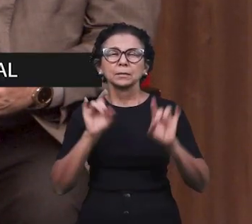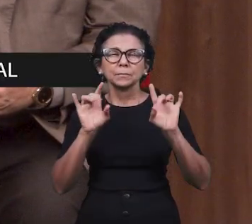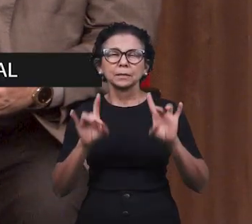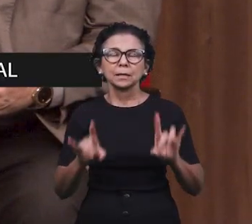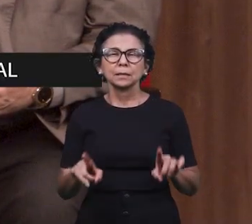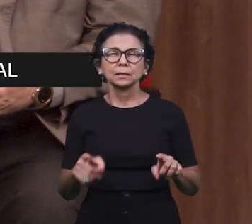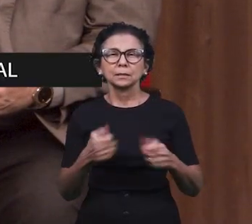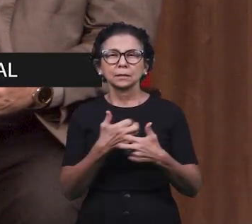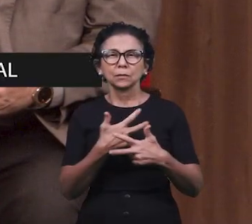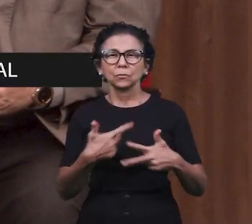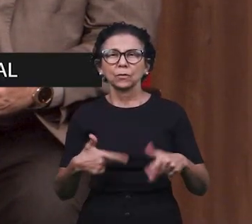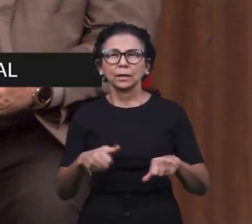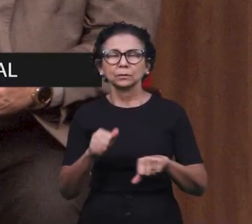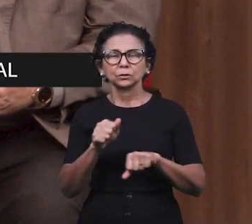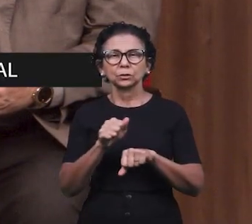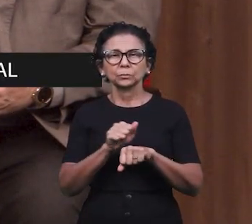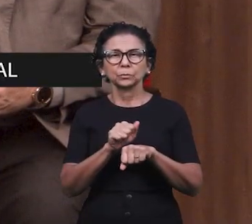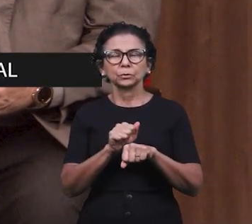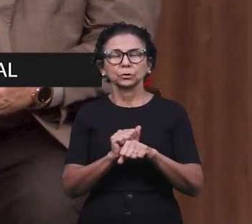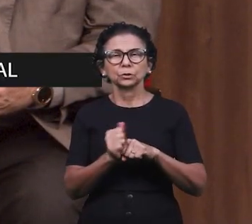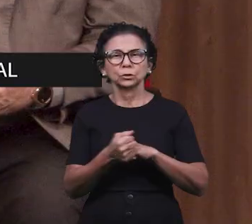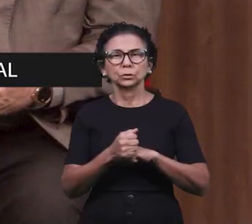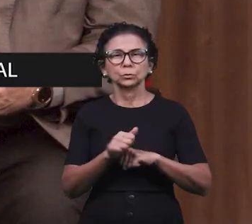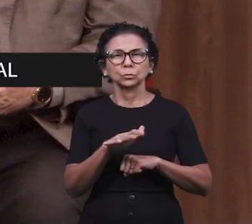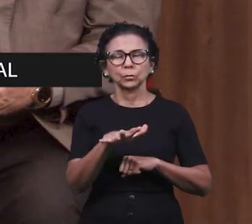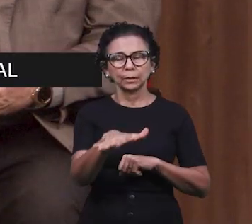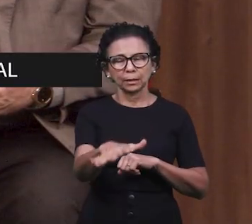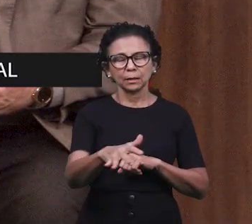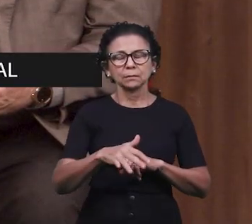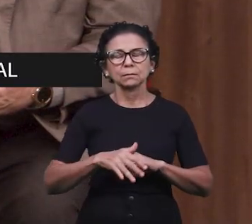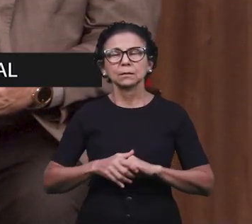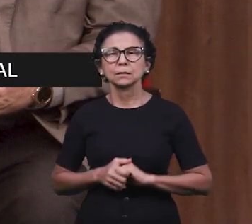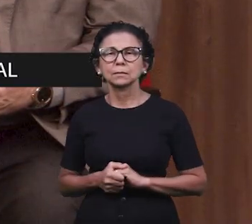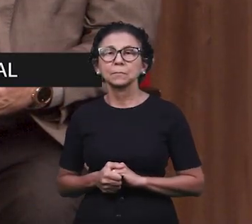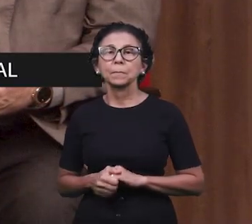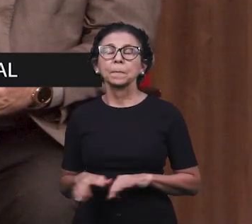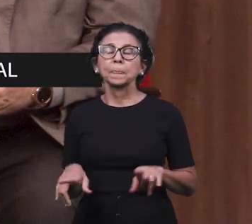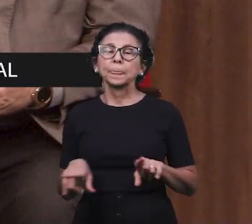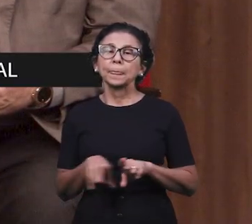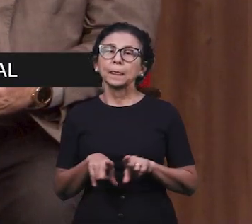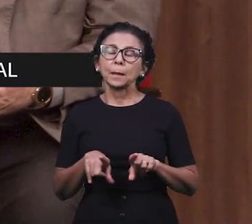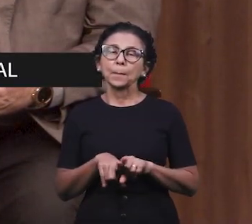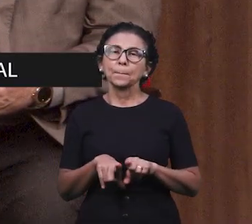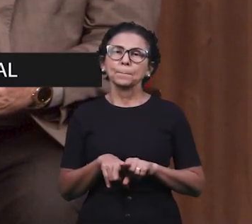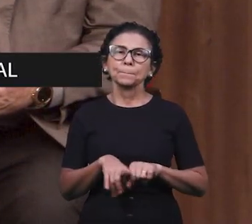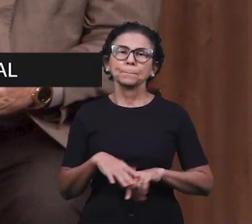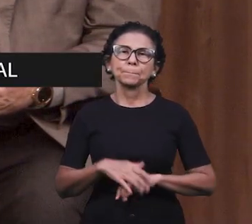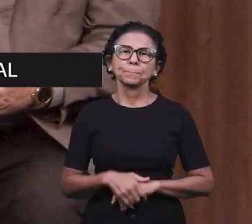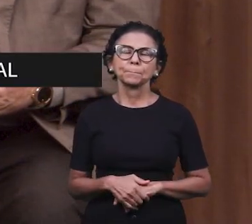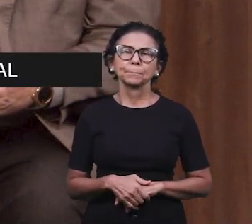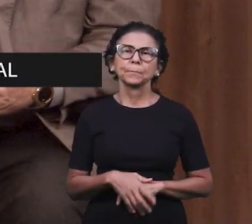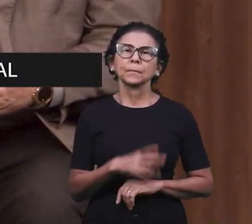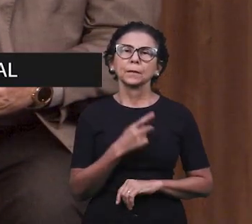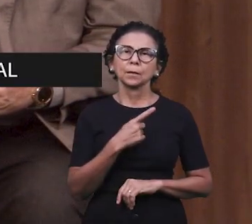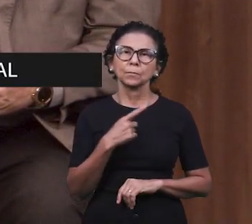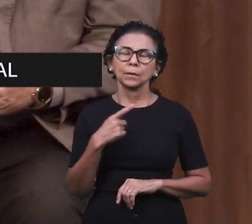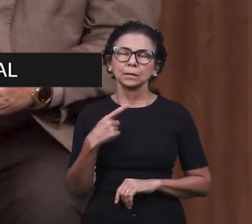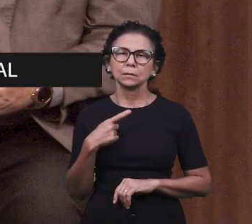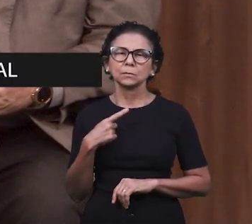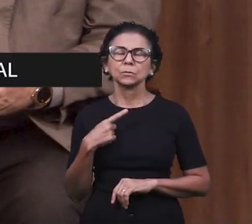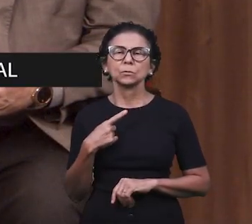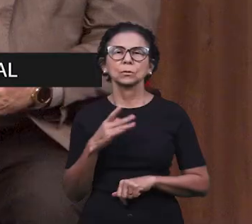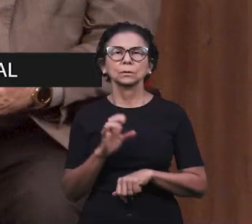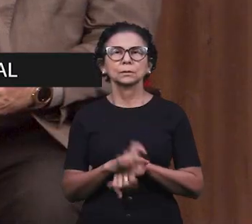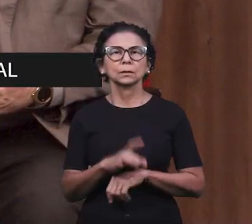biomateriais, membro do grupo de Ciência e Fé da Igreja Cristã Maranata, pastor da nossa igreja também na cidade de Ribeirão das Neves, em Minas